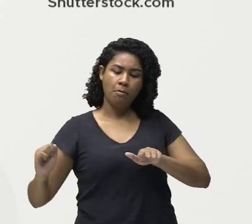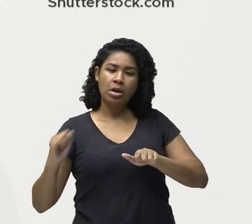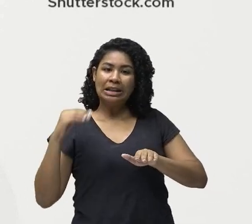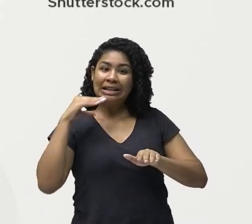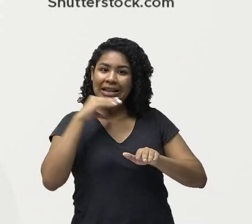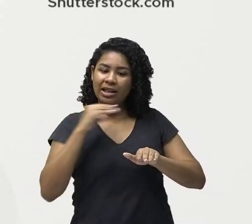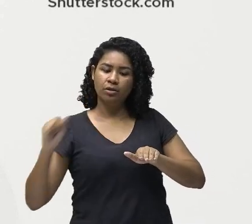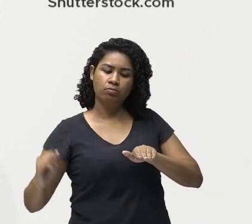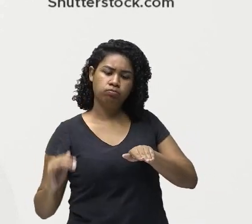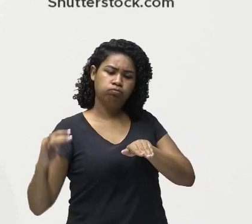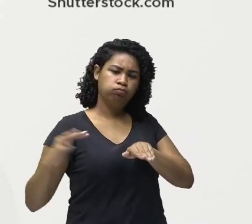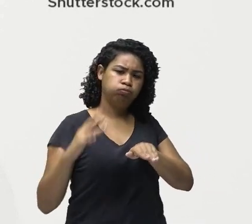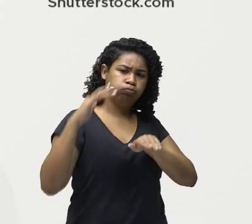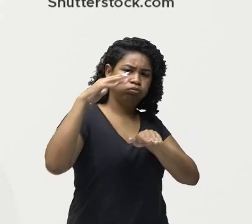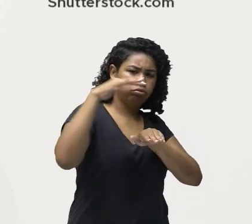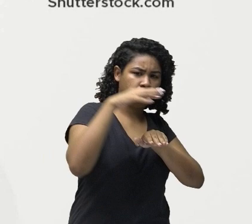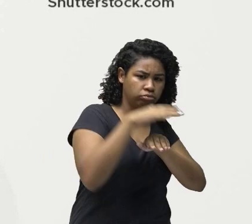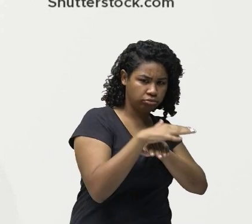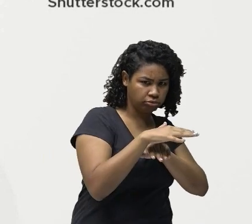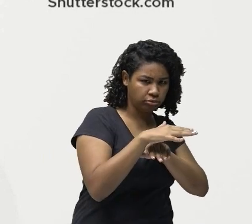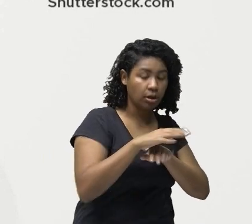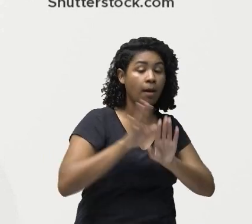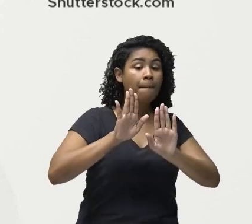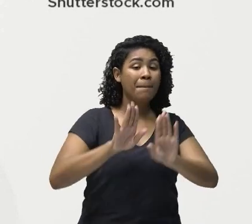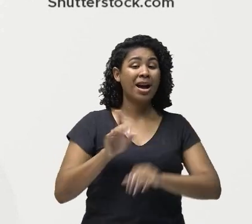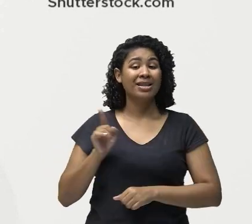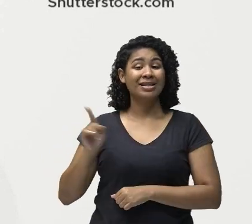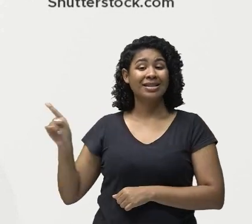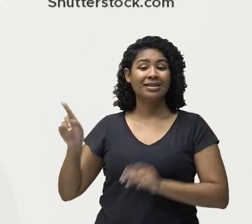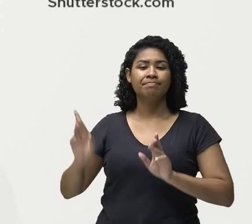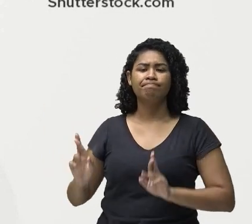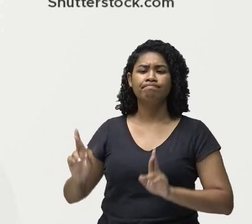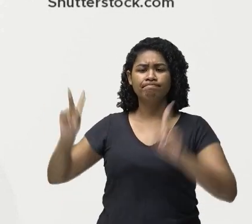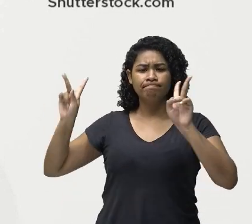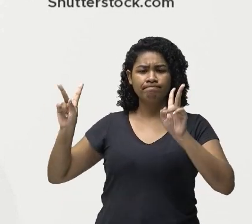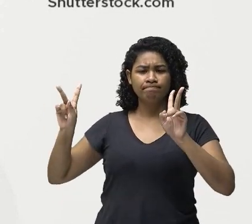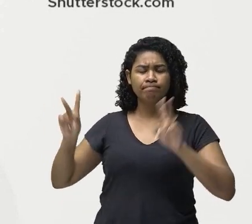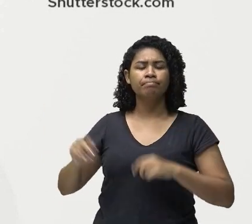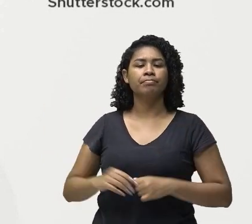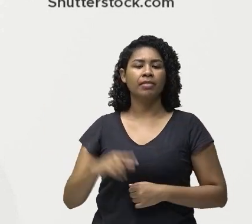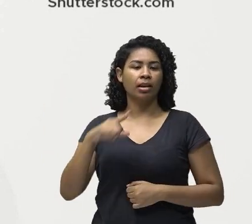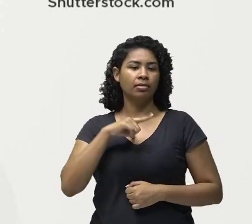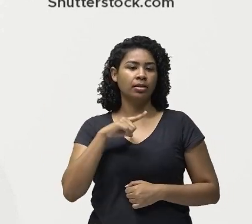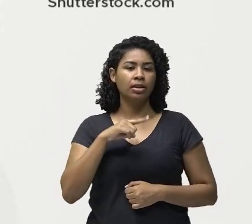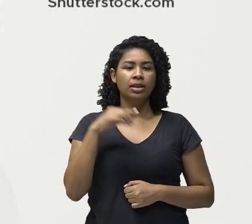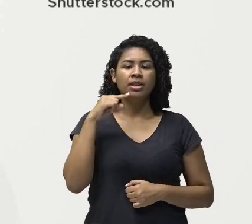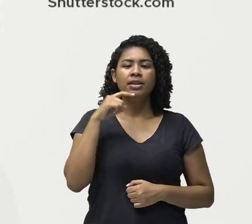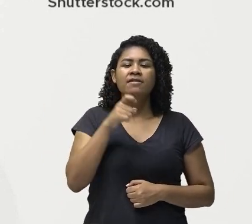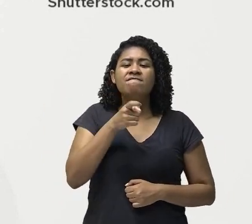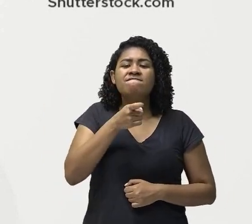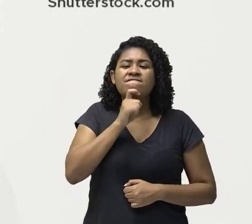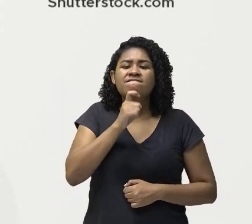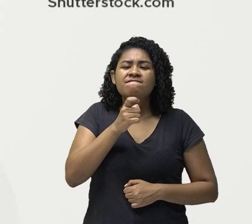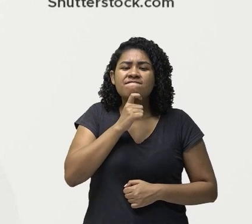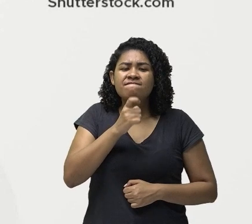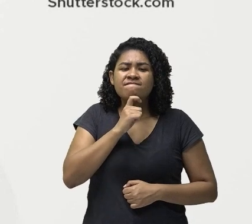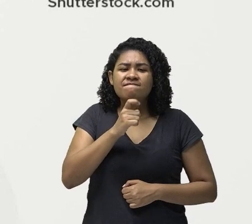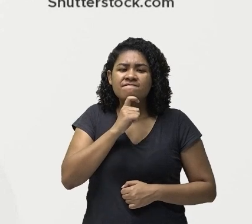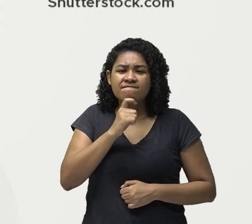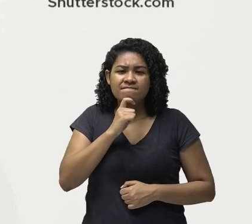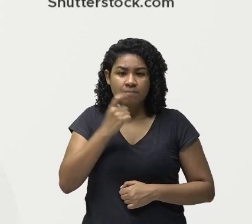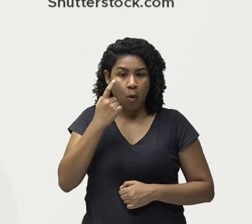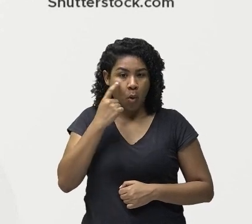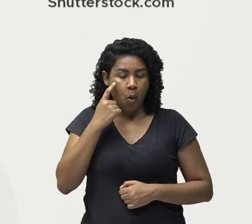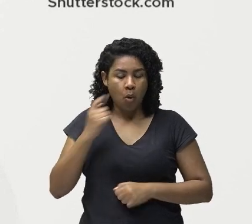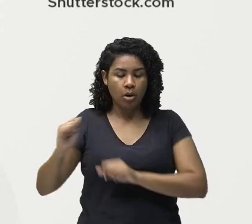fria, ocasionando chuvas. Nesse caso da frente fria, o ar frio vem de